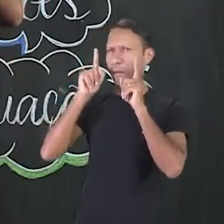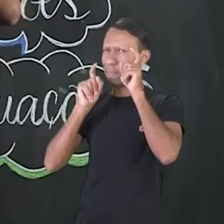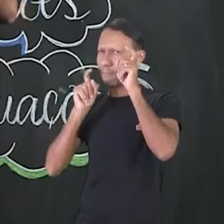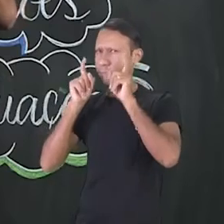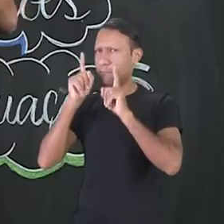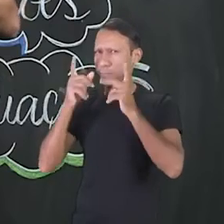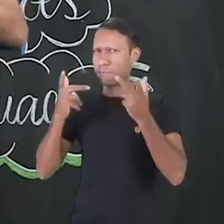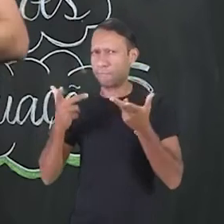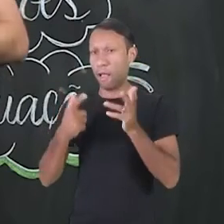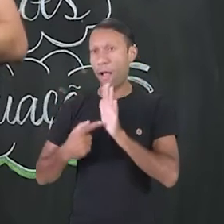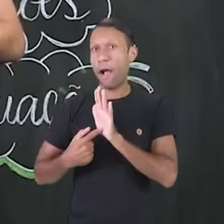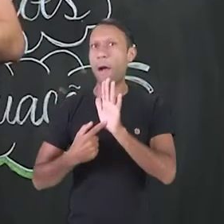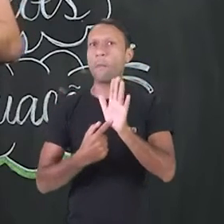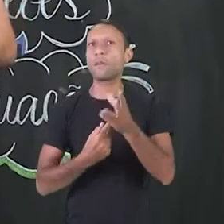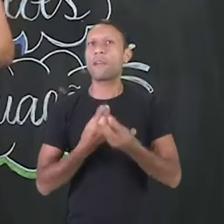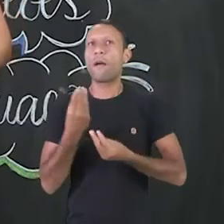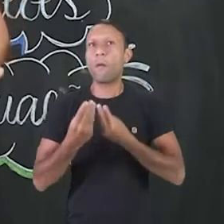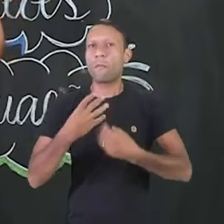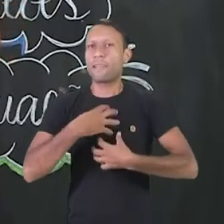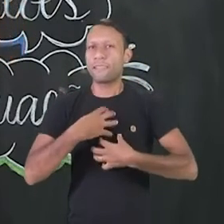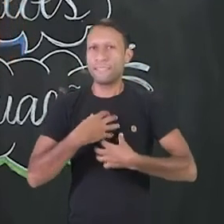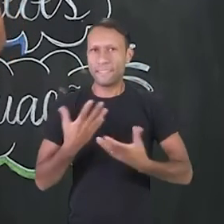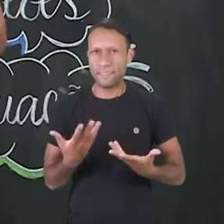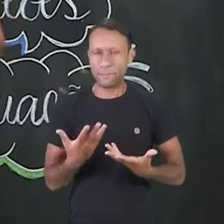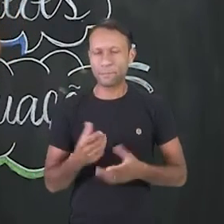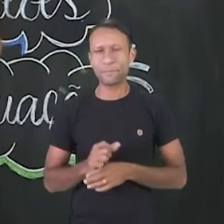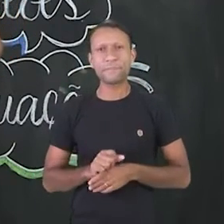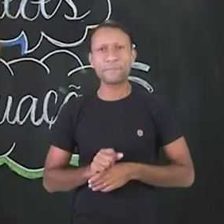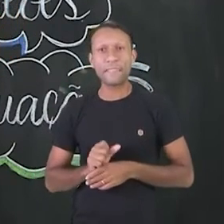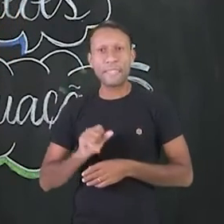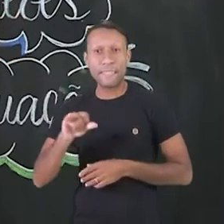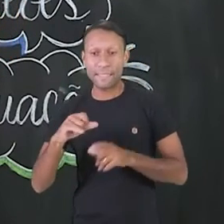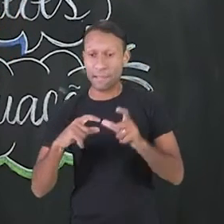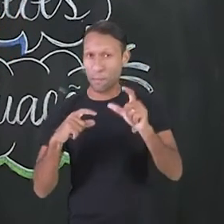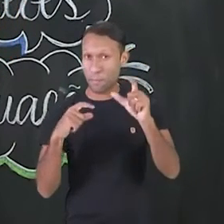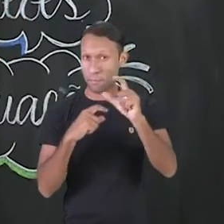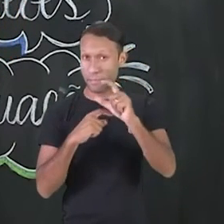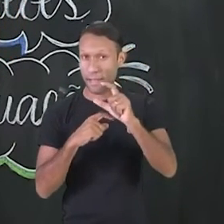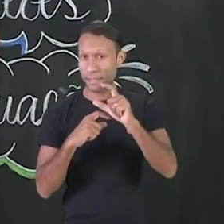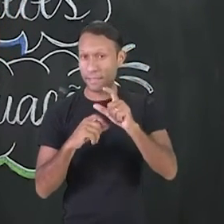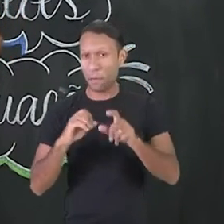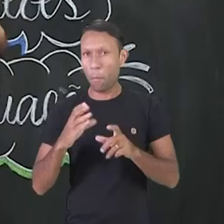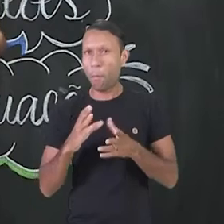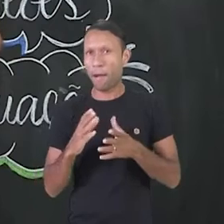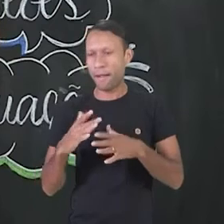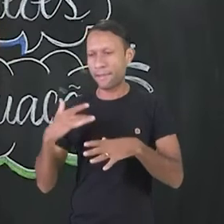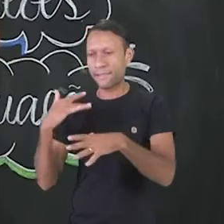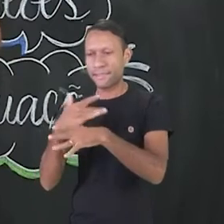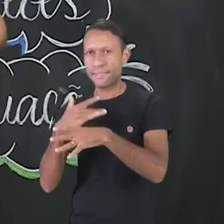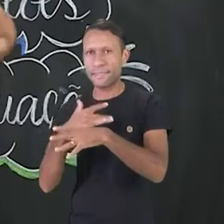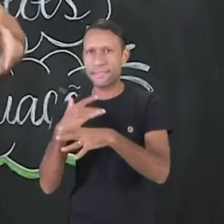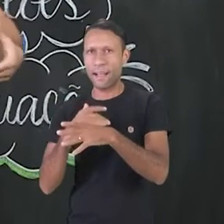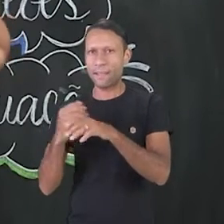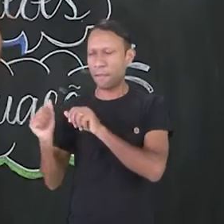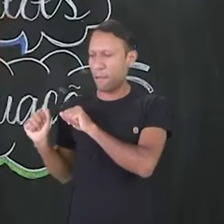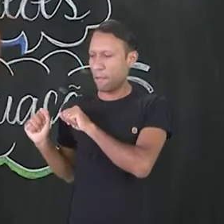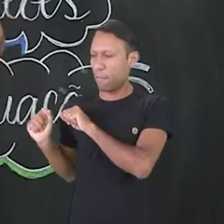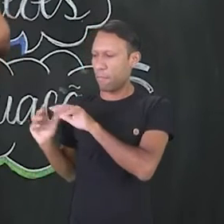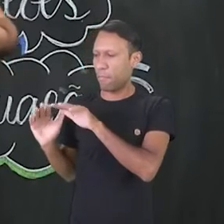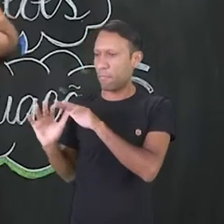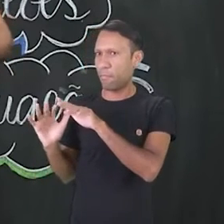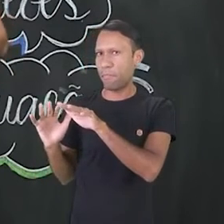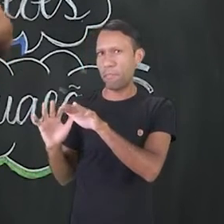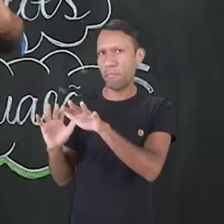para marcar a intensidade daquela emoção. Agora, se o quadrinho quiser mostrar pra gente como é que uma cidade está recebendo